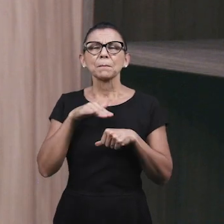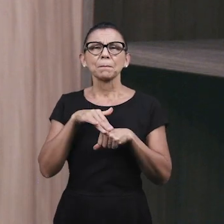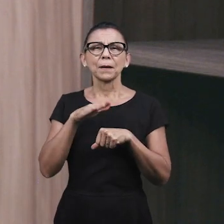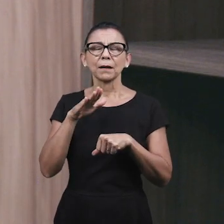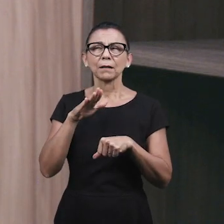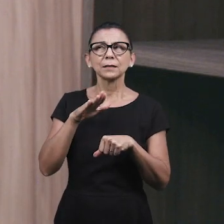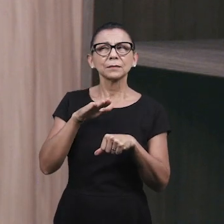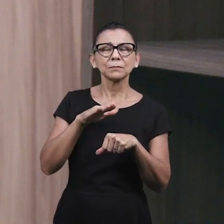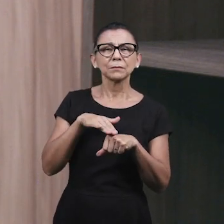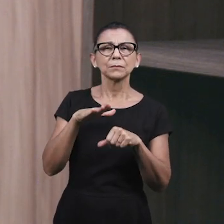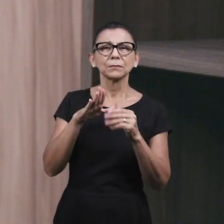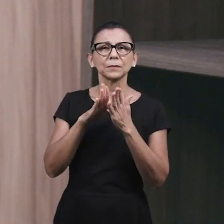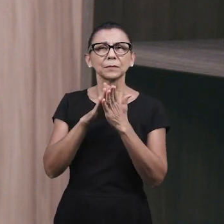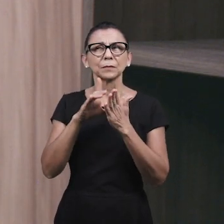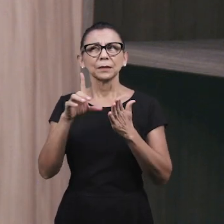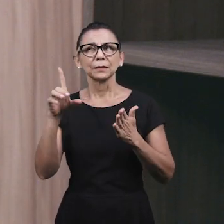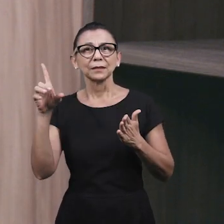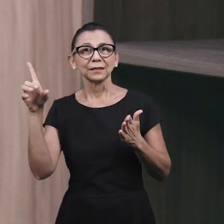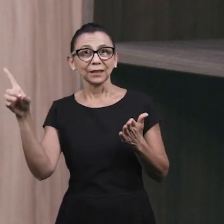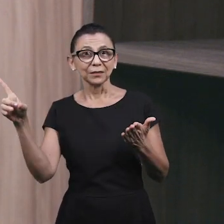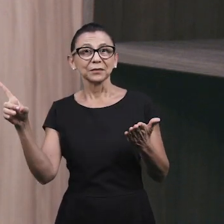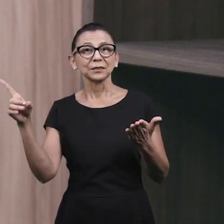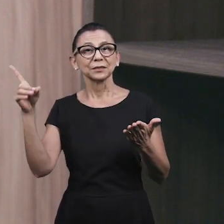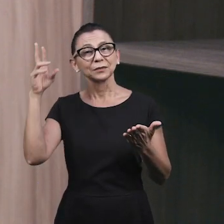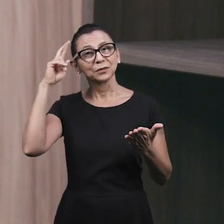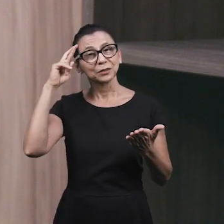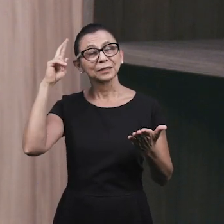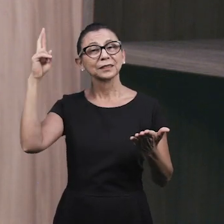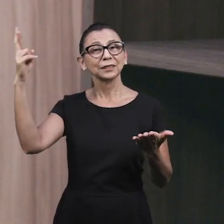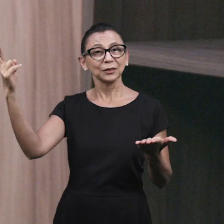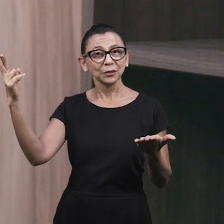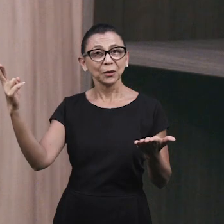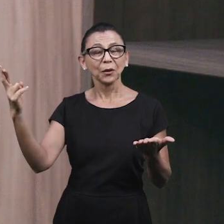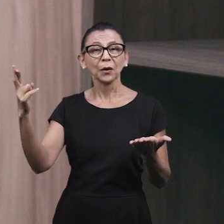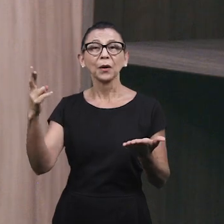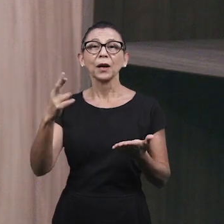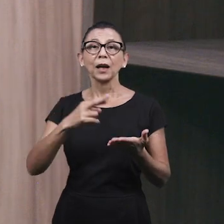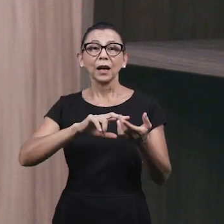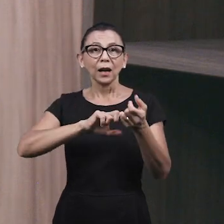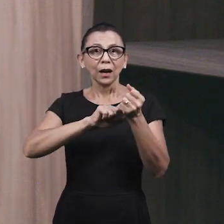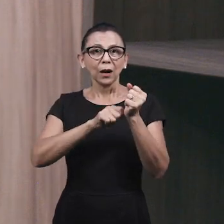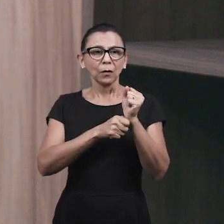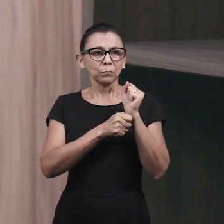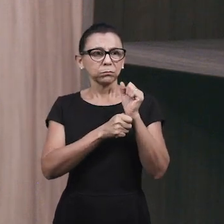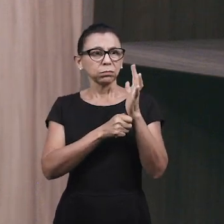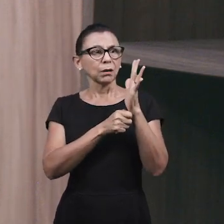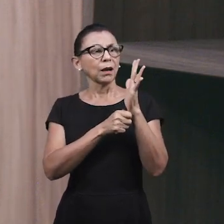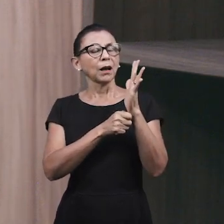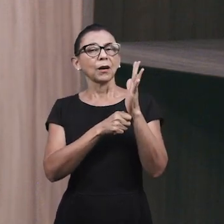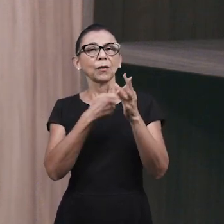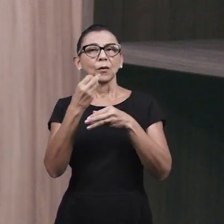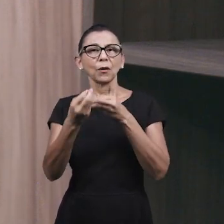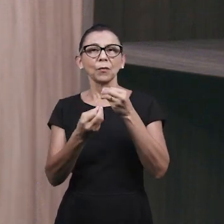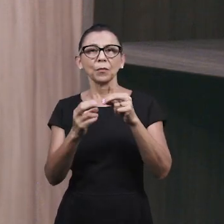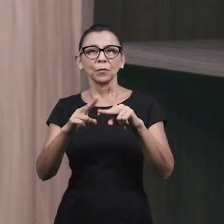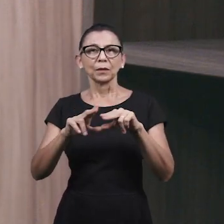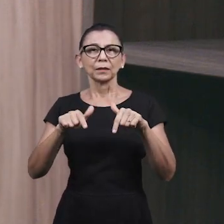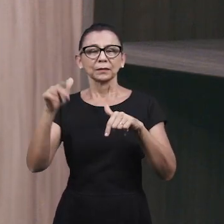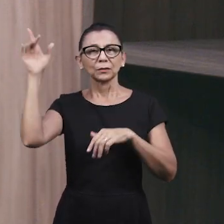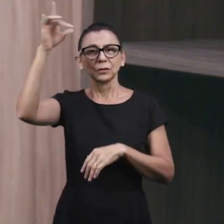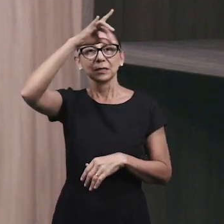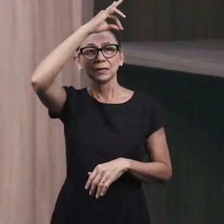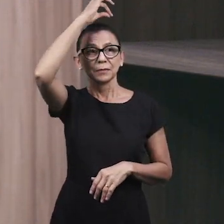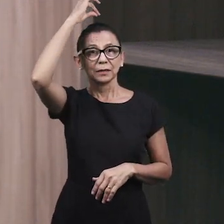nos orientado, que o Senhor tem nos ensinado e que tem sido descortinado pelo Espírito Santo de Deus para nós, que é